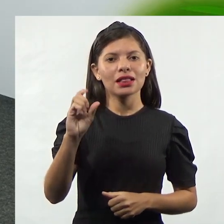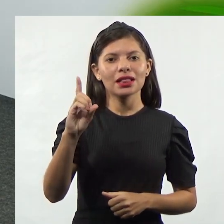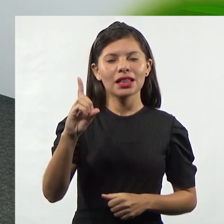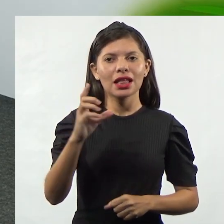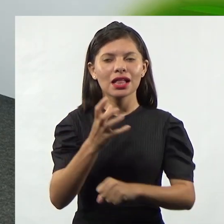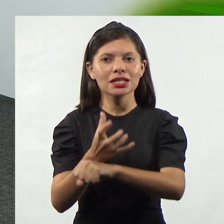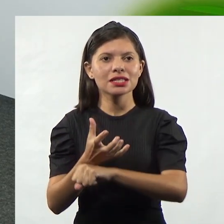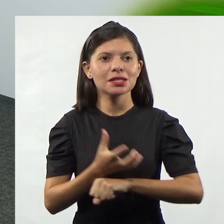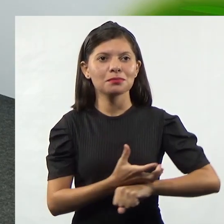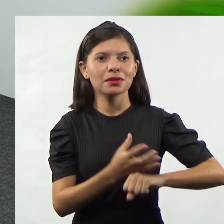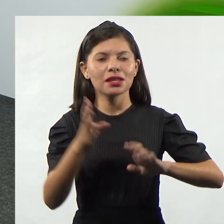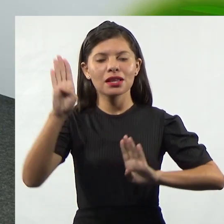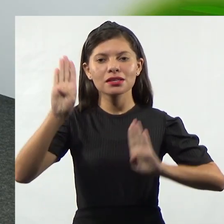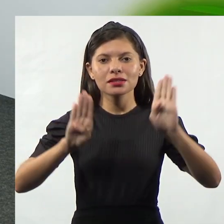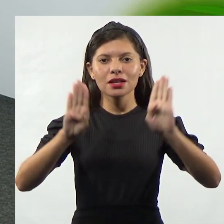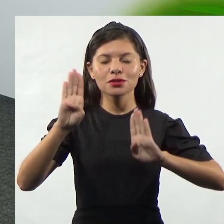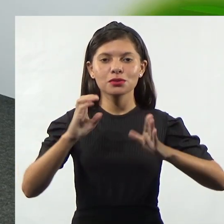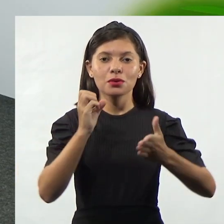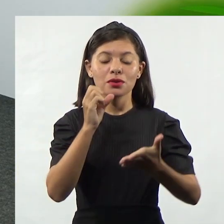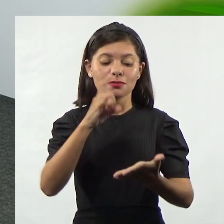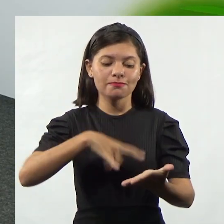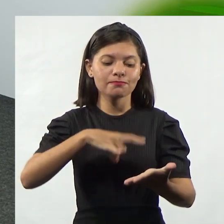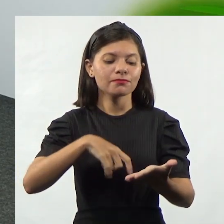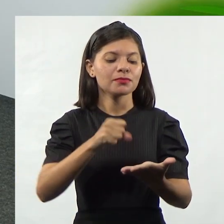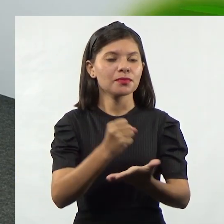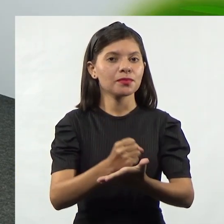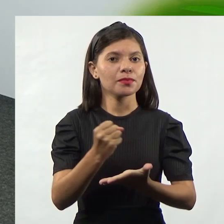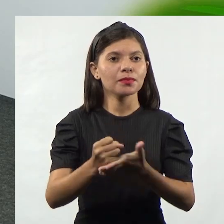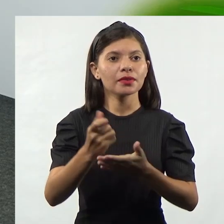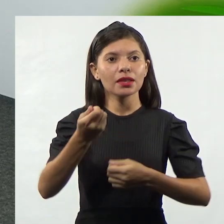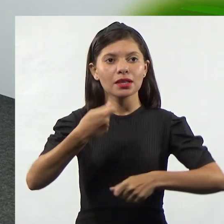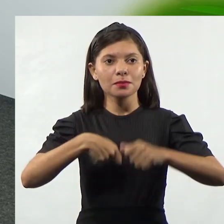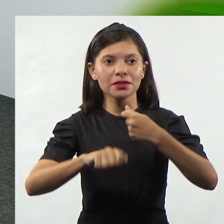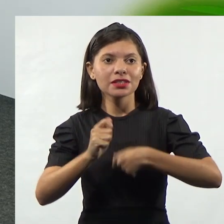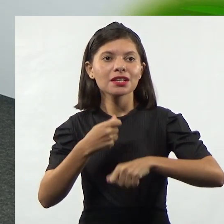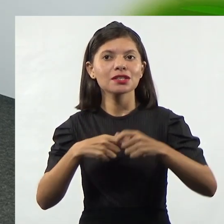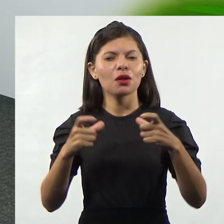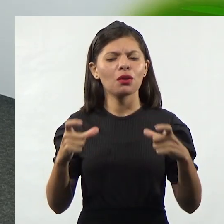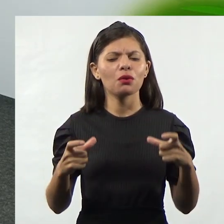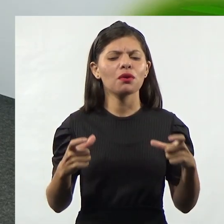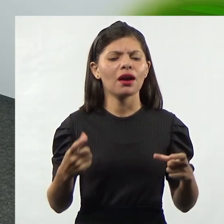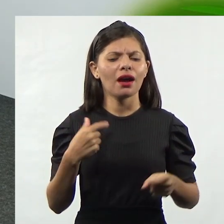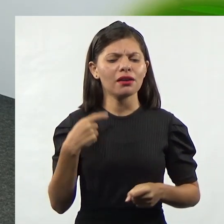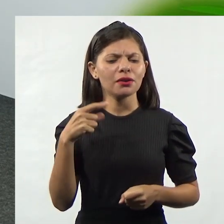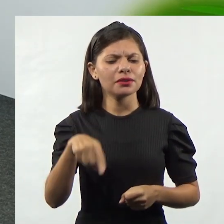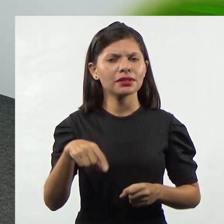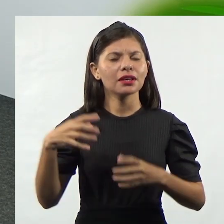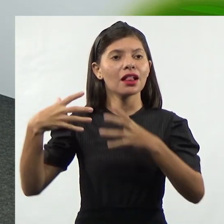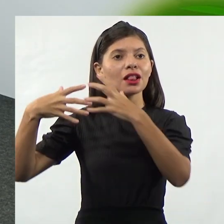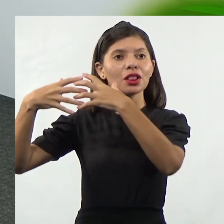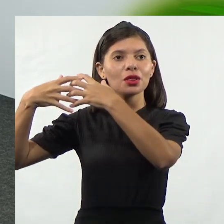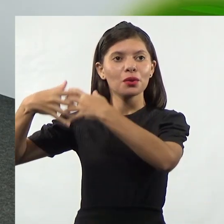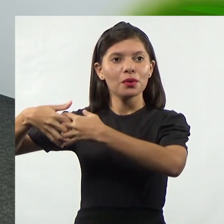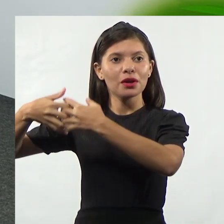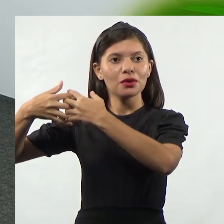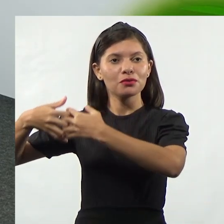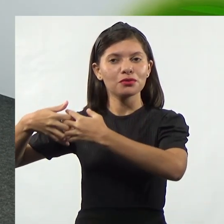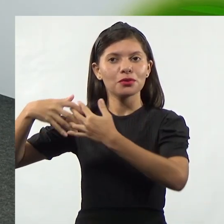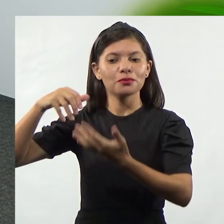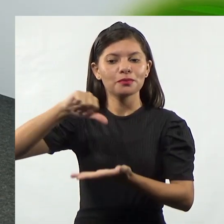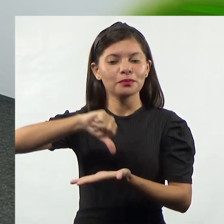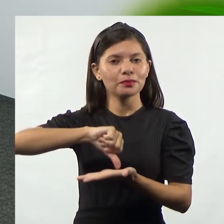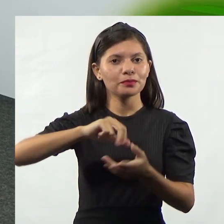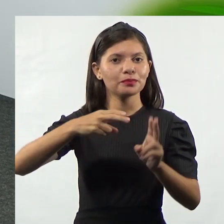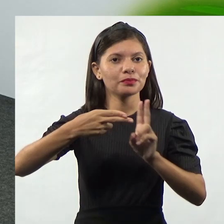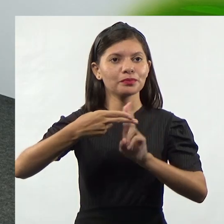de Licitações e Contratos Administrativos. Eu me encontro no IFRO, Campus Porto Velho, Zona Norte,